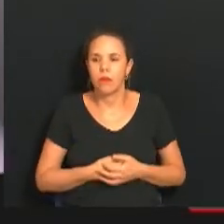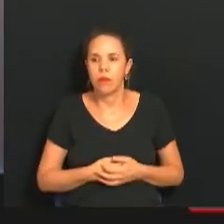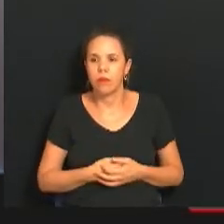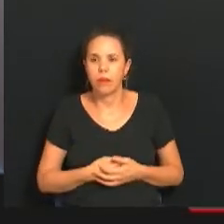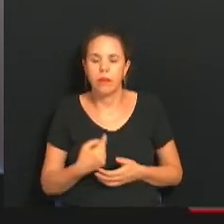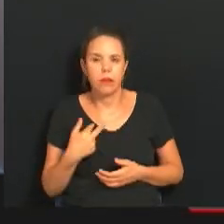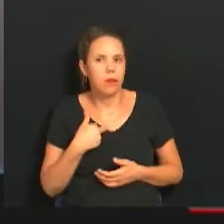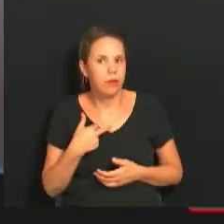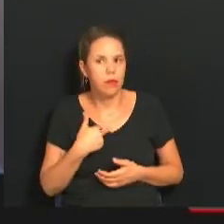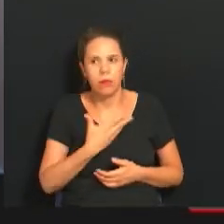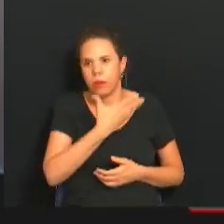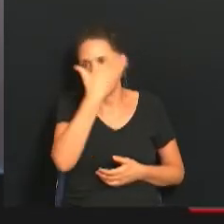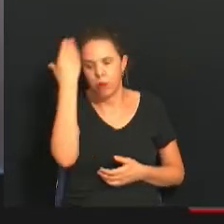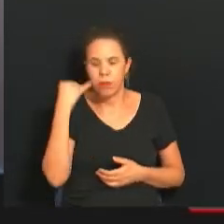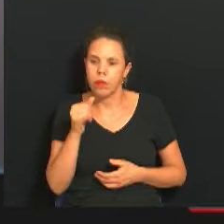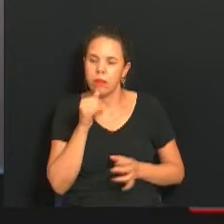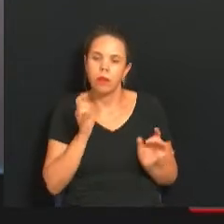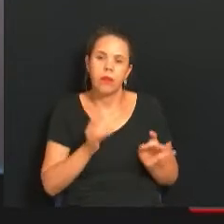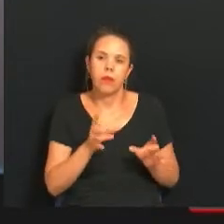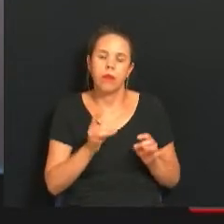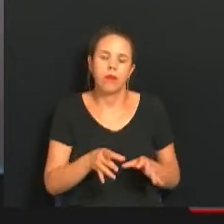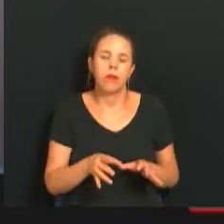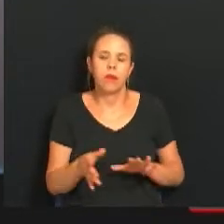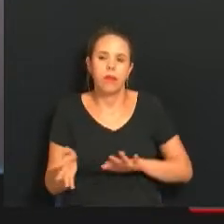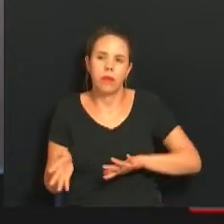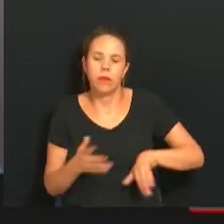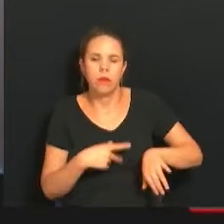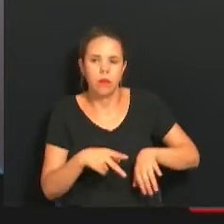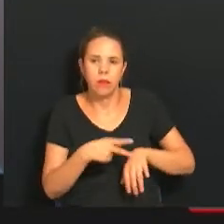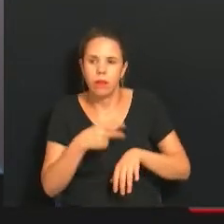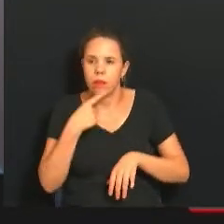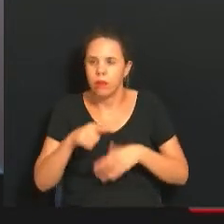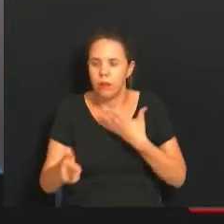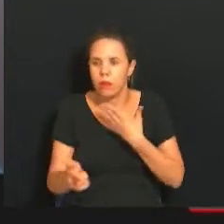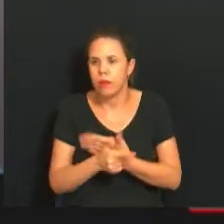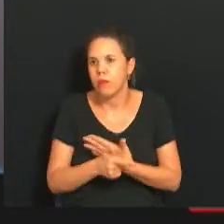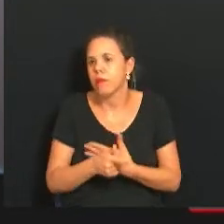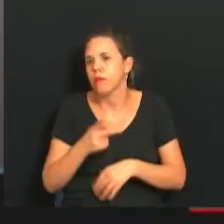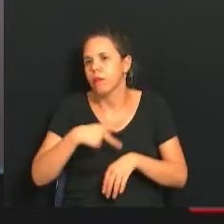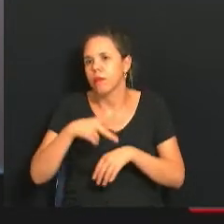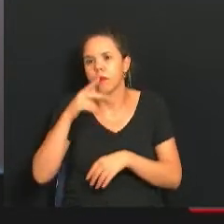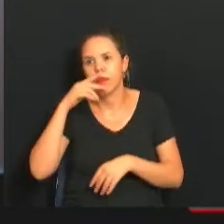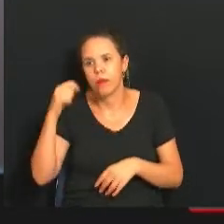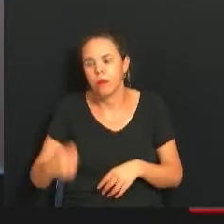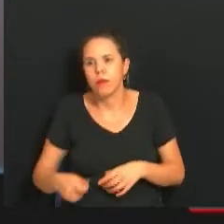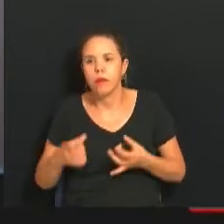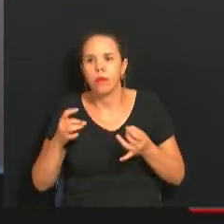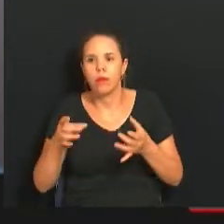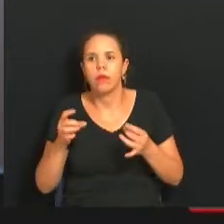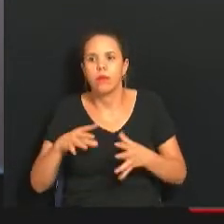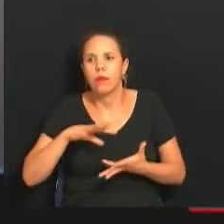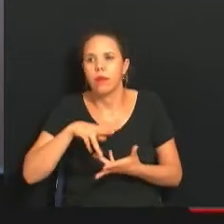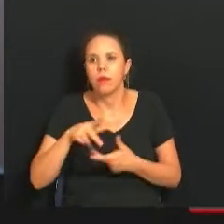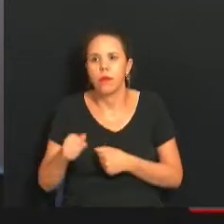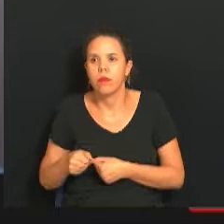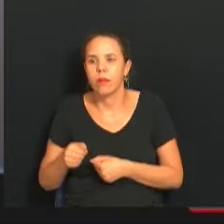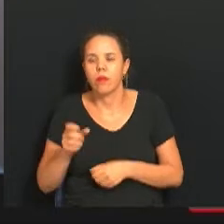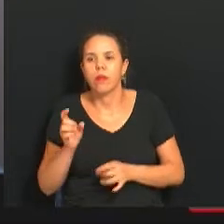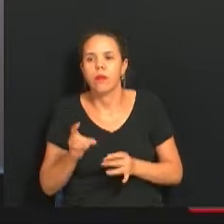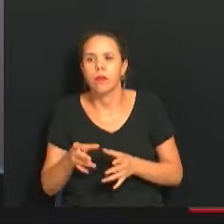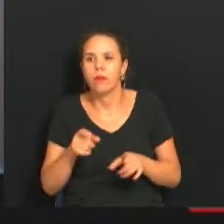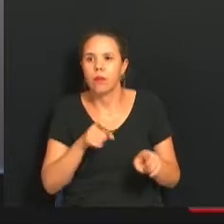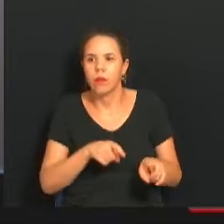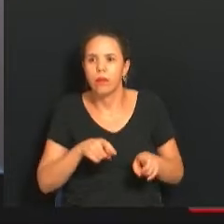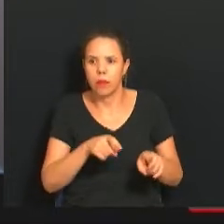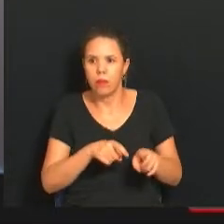esquecer, quando você fala em inflação, do papel da Rússia e da Ucrânia como fornecedores mundiais de commodities agrícolas, como é o